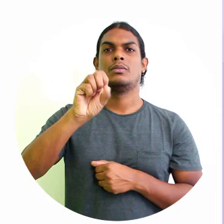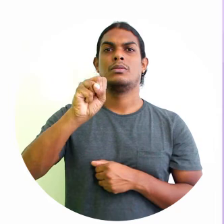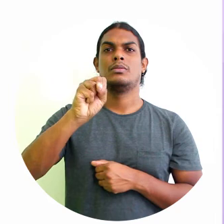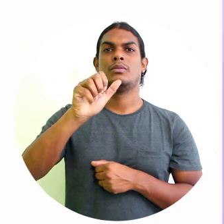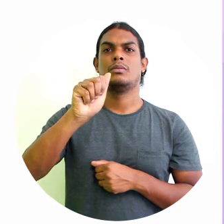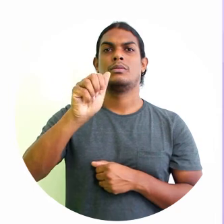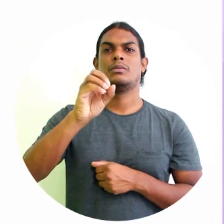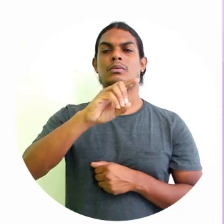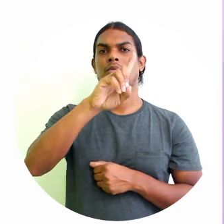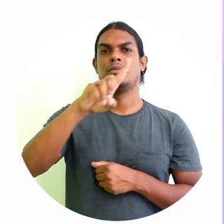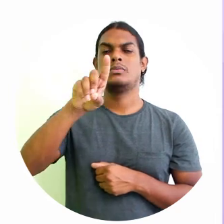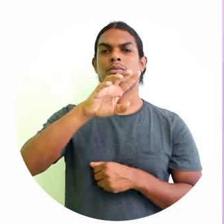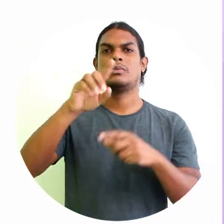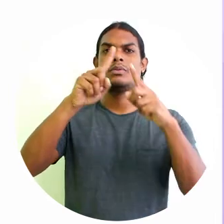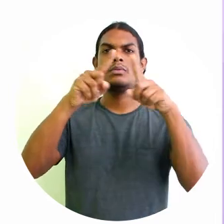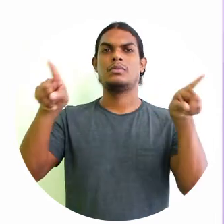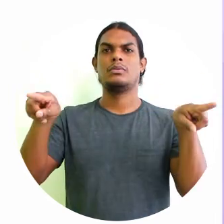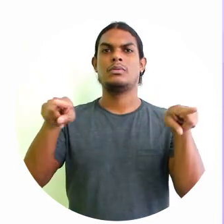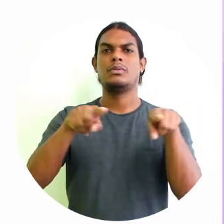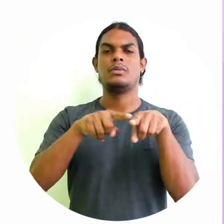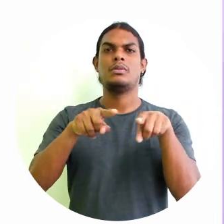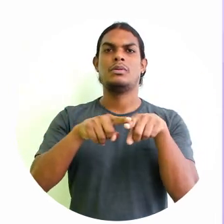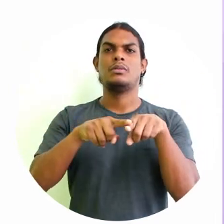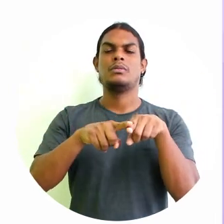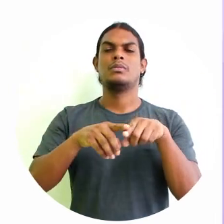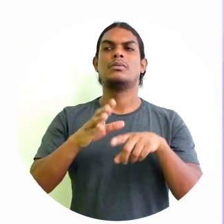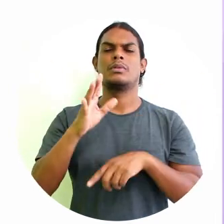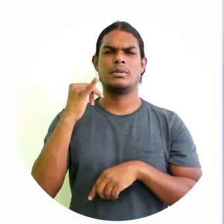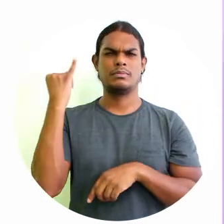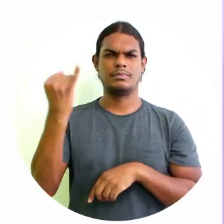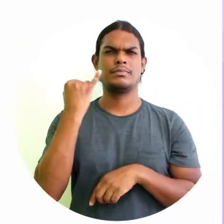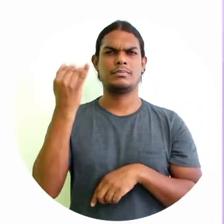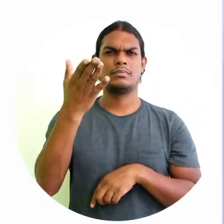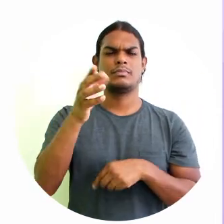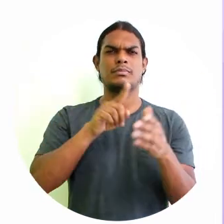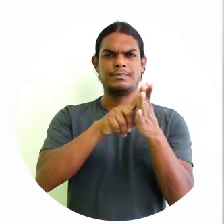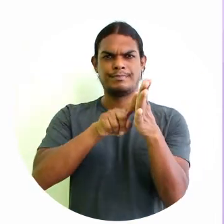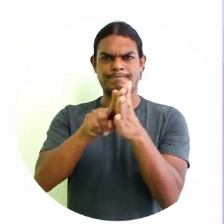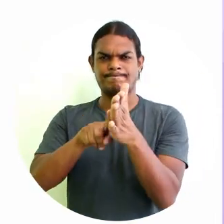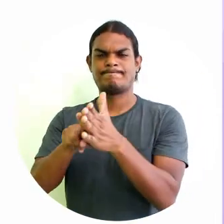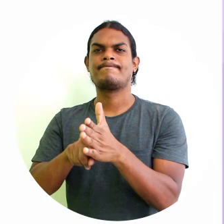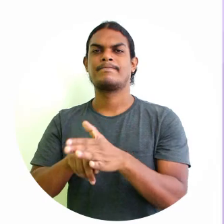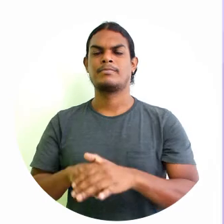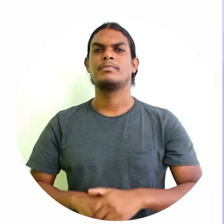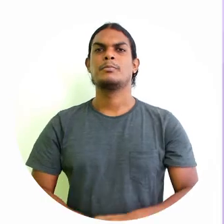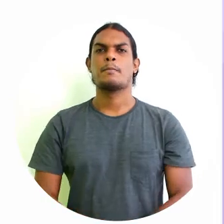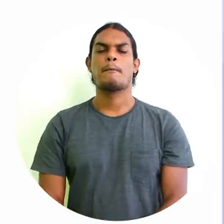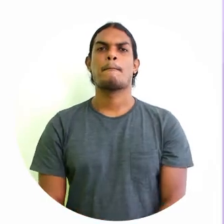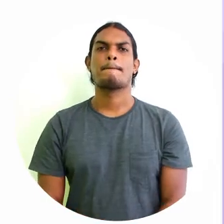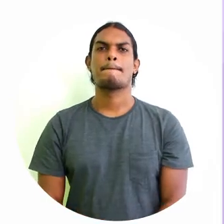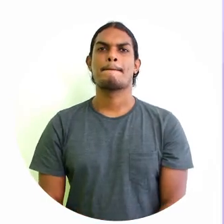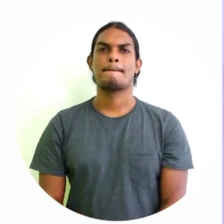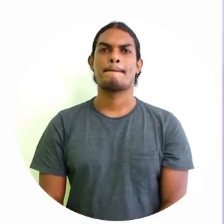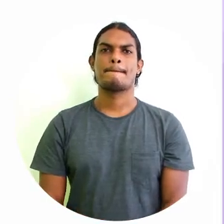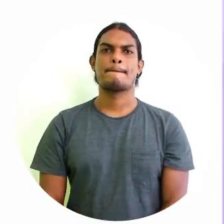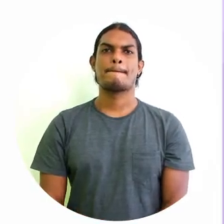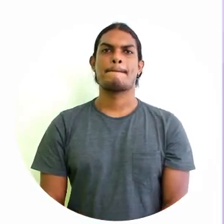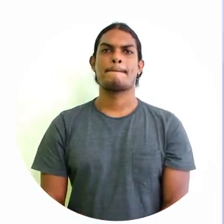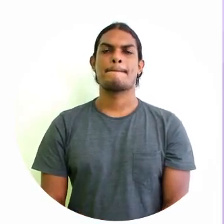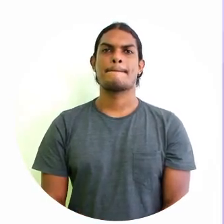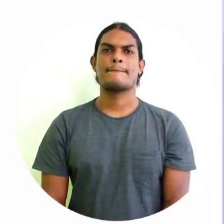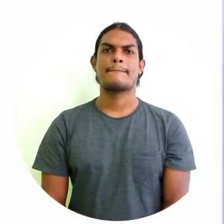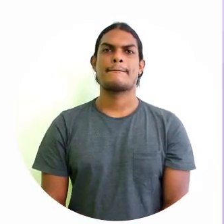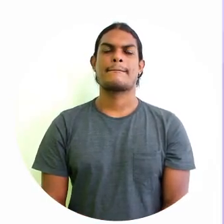de Penrose, que é uma outra coisa que vocês podem pesquisar, né? Na verdade, esse é um universo muito rico e não vou conseguir dar todas